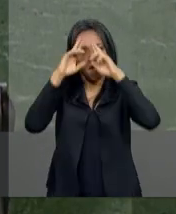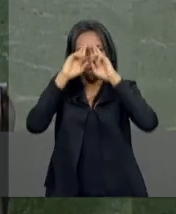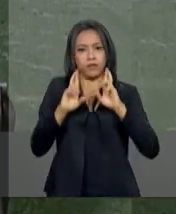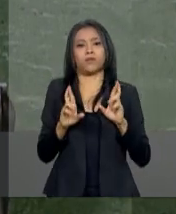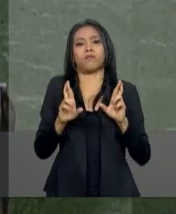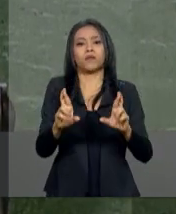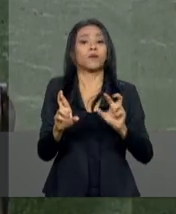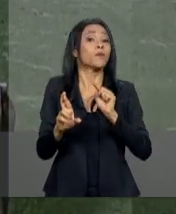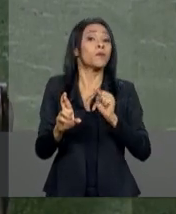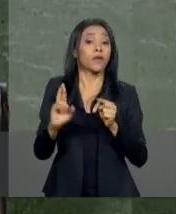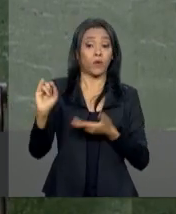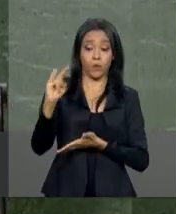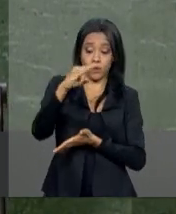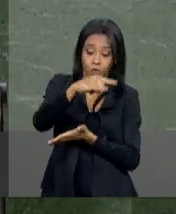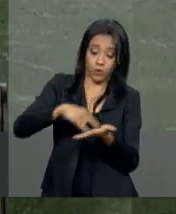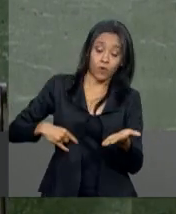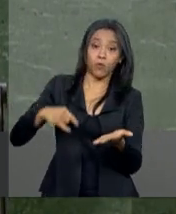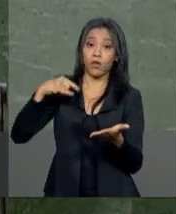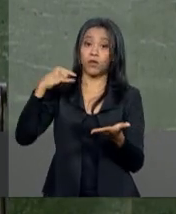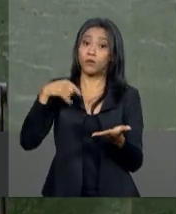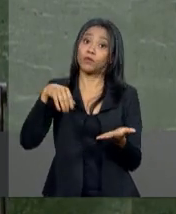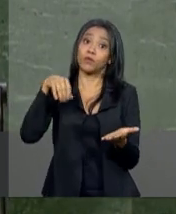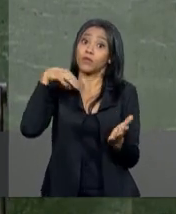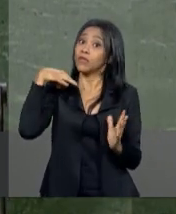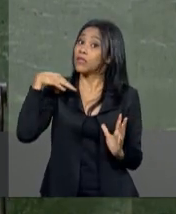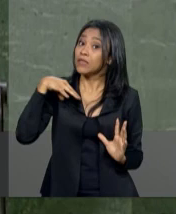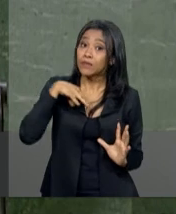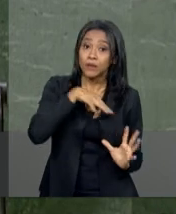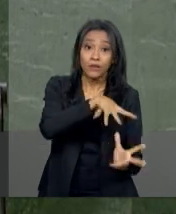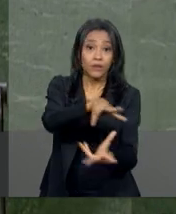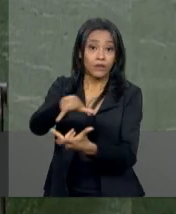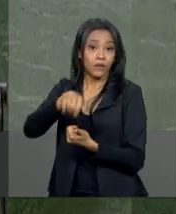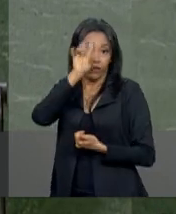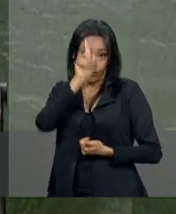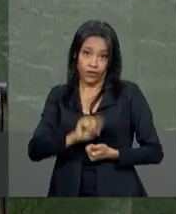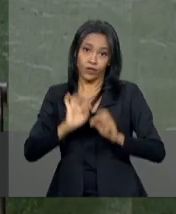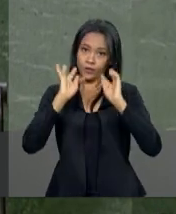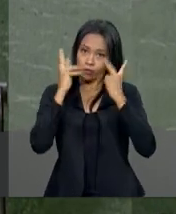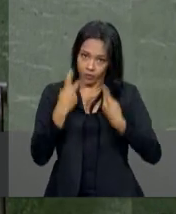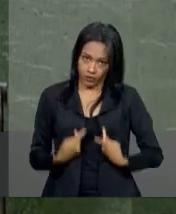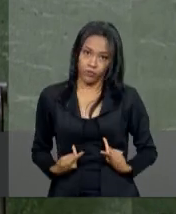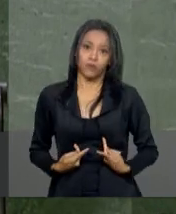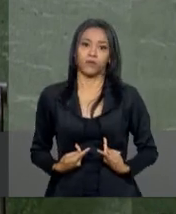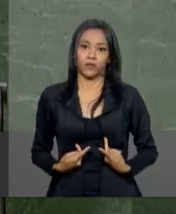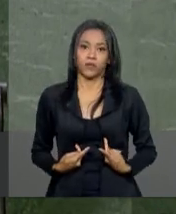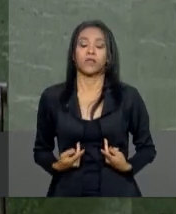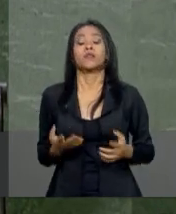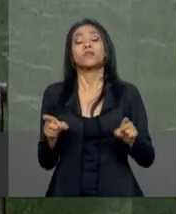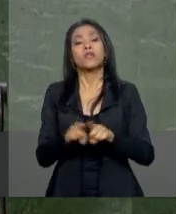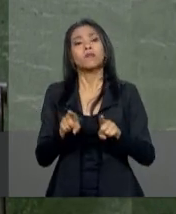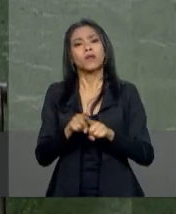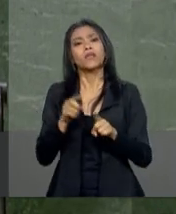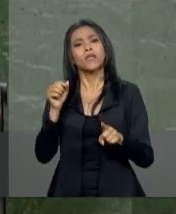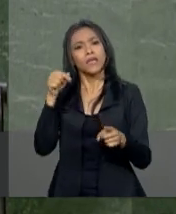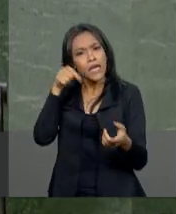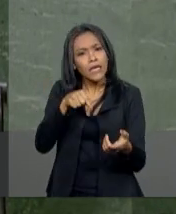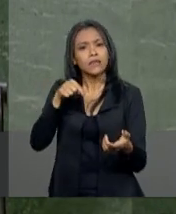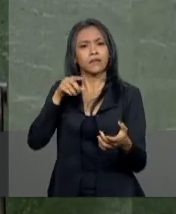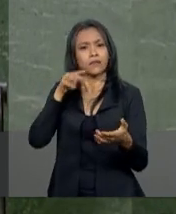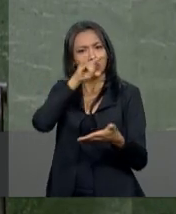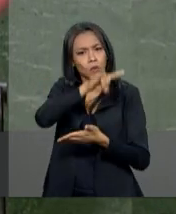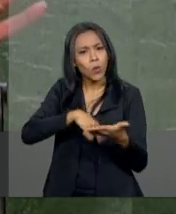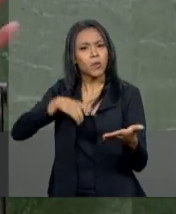declaração universal dos direitos humanos tornar realidade esse documento